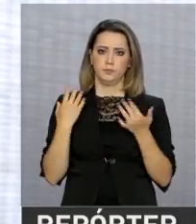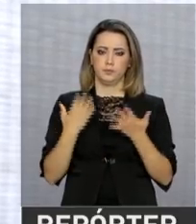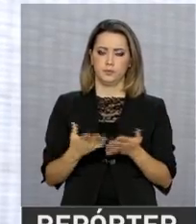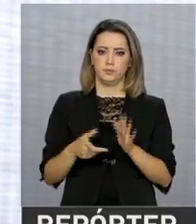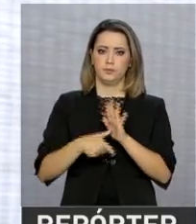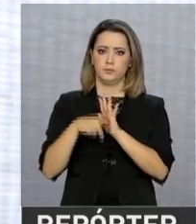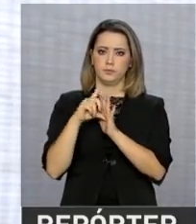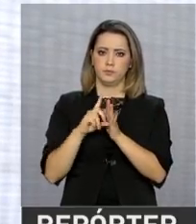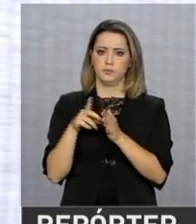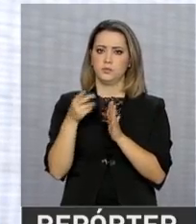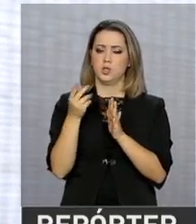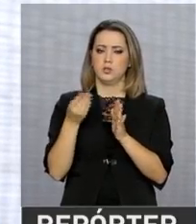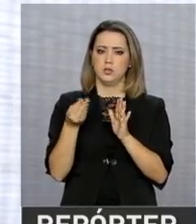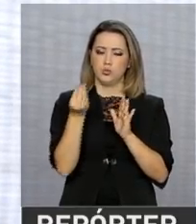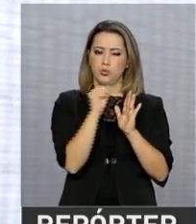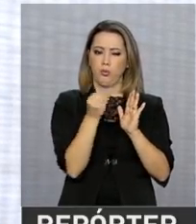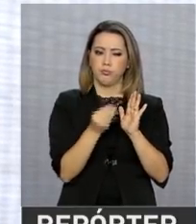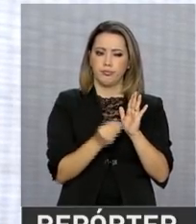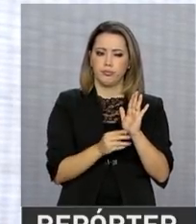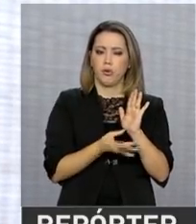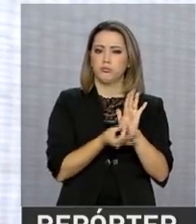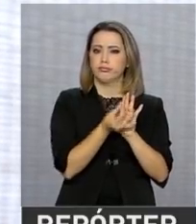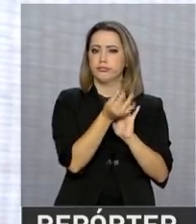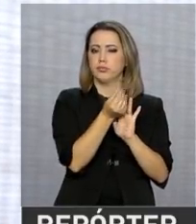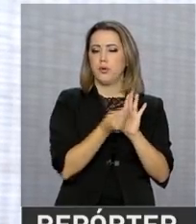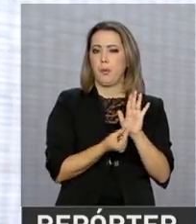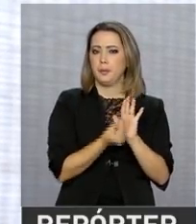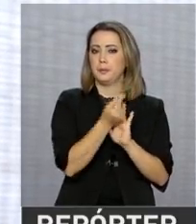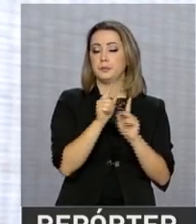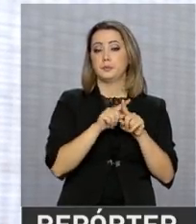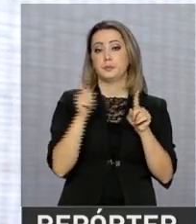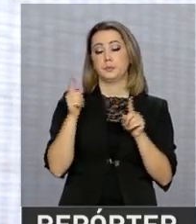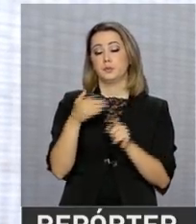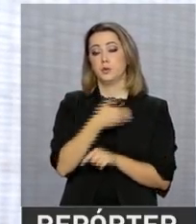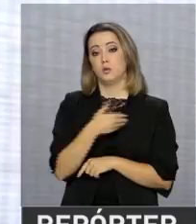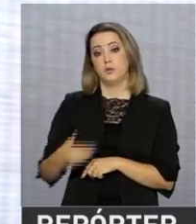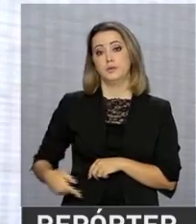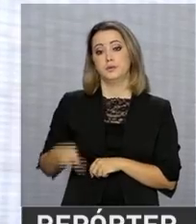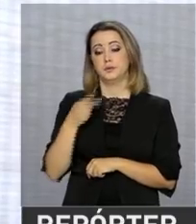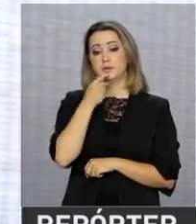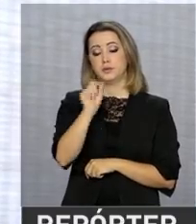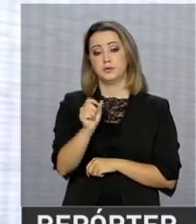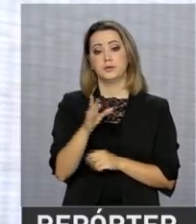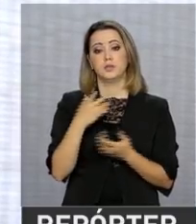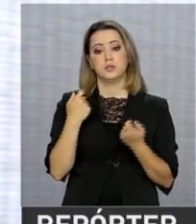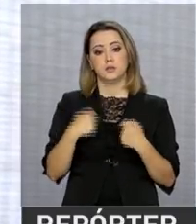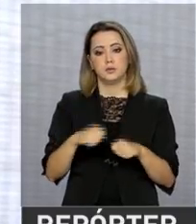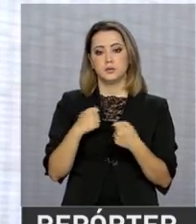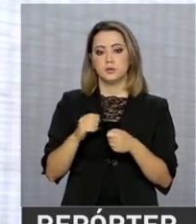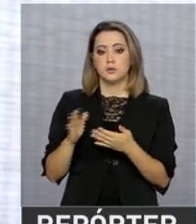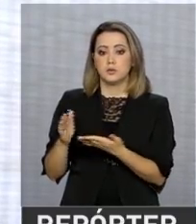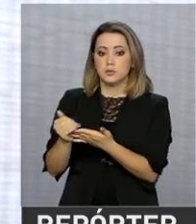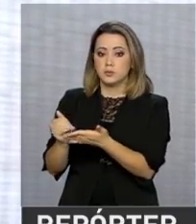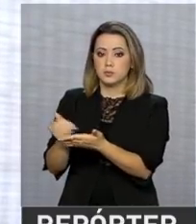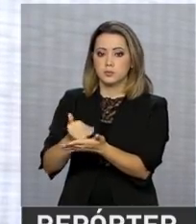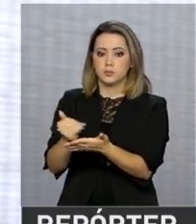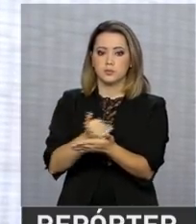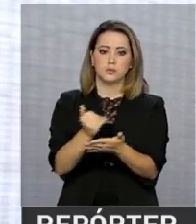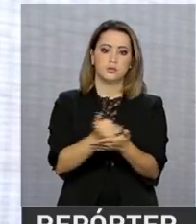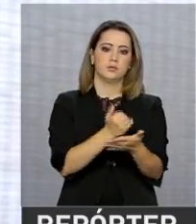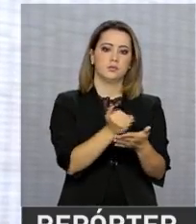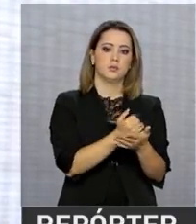previstos no orçamento federal deste ano. Mas, segundo o governo, esse valor ele deve ser compensado por receitas